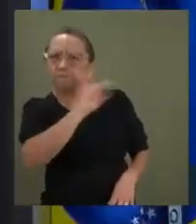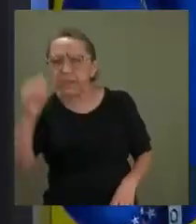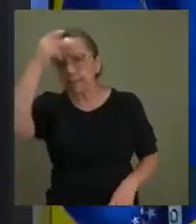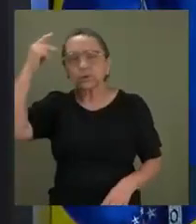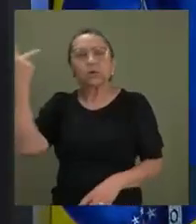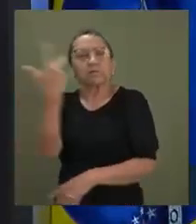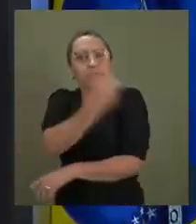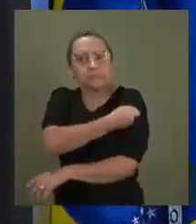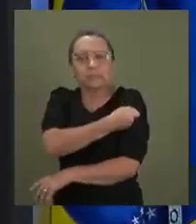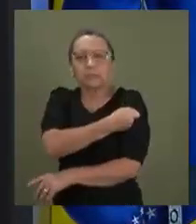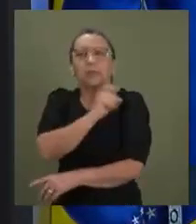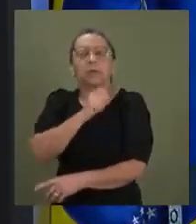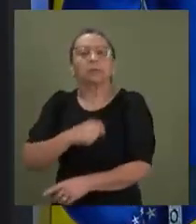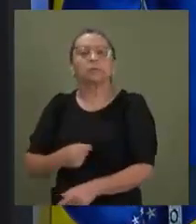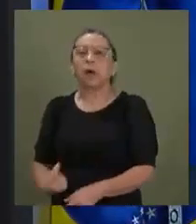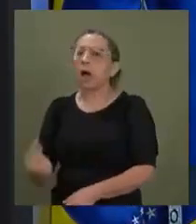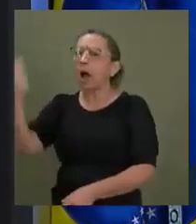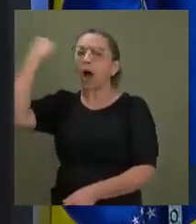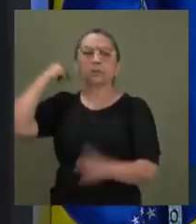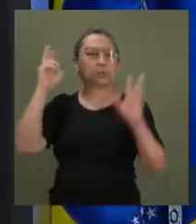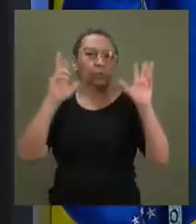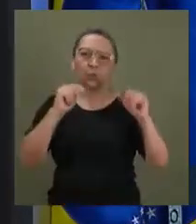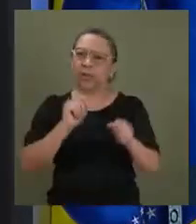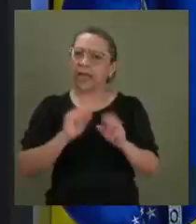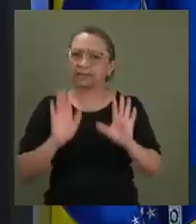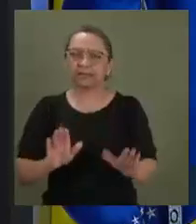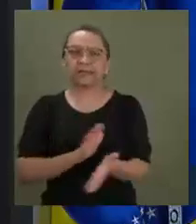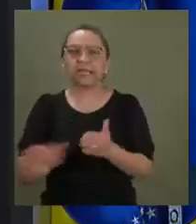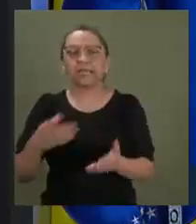Isso aí nunca tinha sido feito sem nenhum estudo ainda.